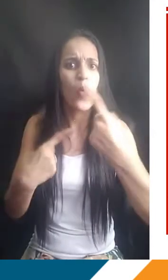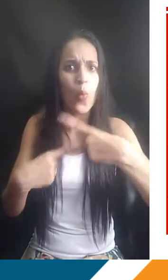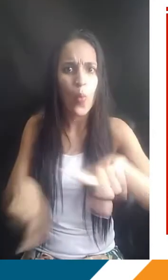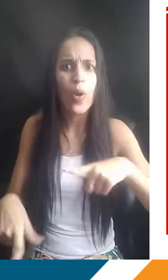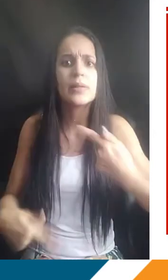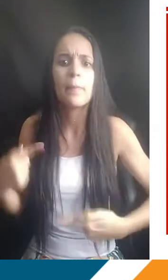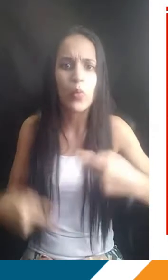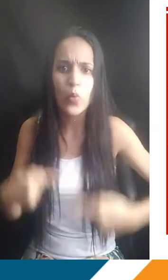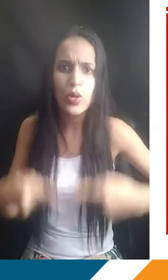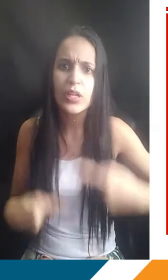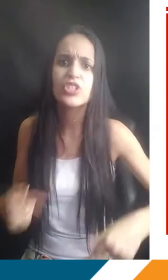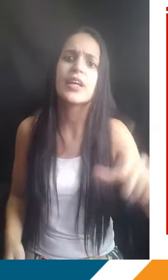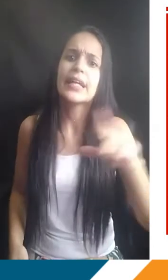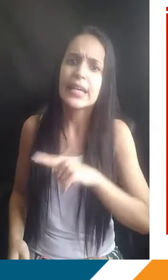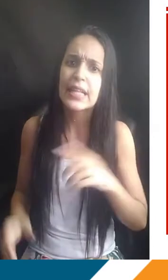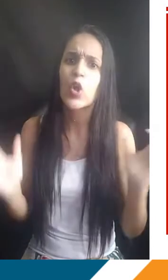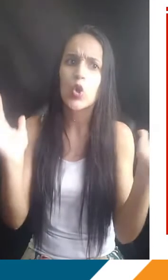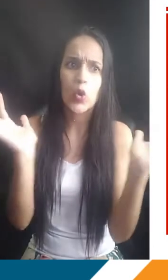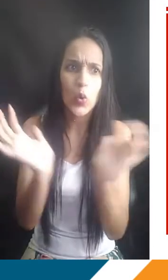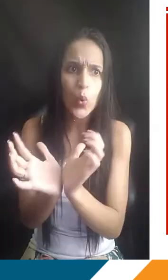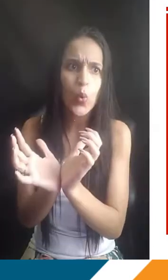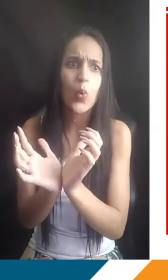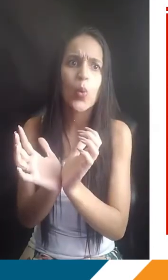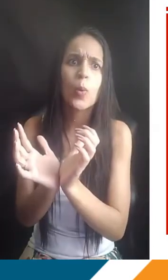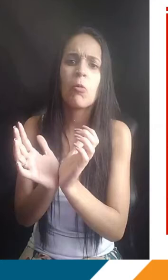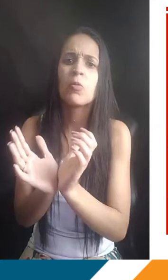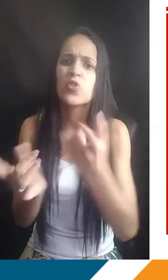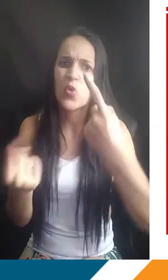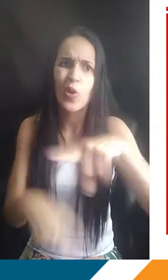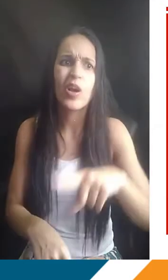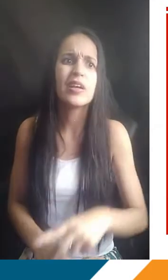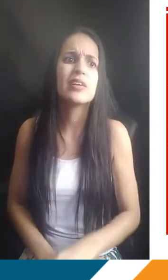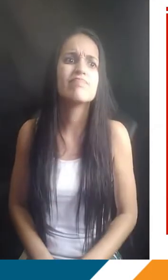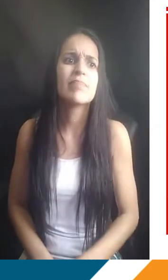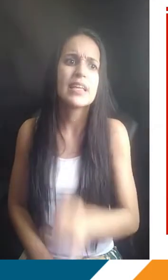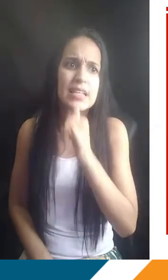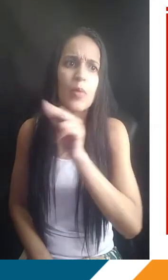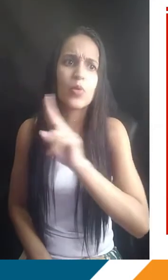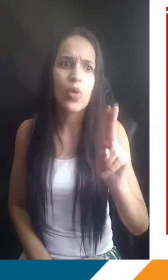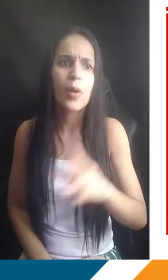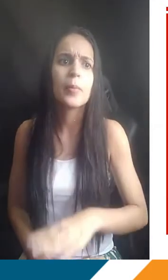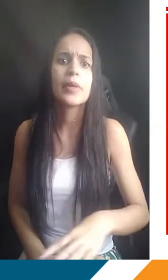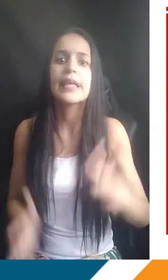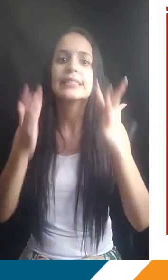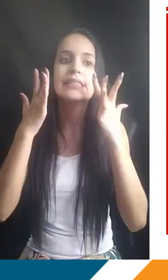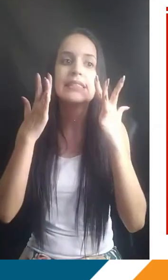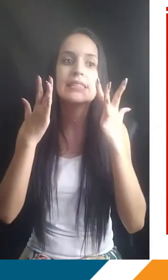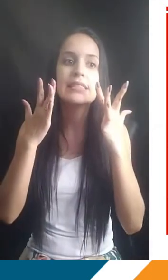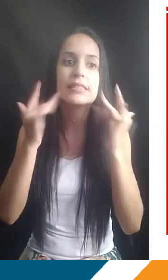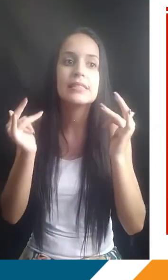aí o surgimento de grupos de resistência, como o Teatro Oficina, que está resistindo até hoje, e o Grupo